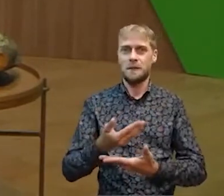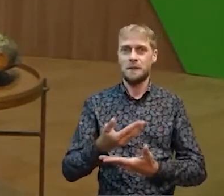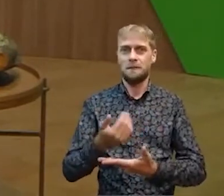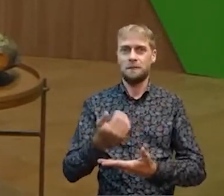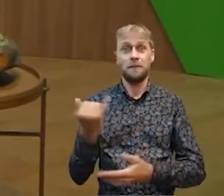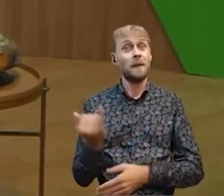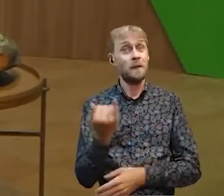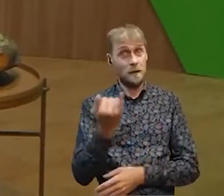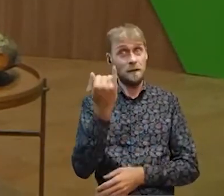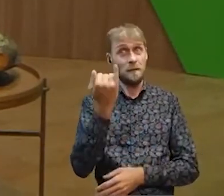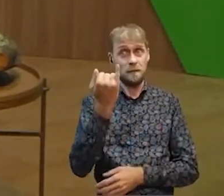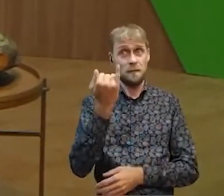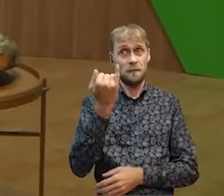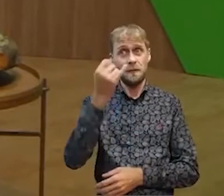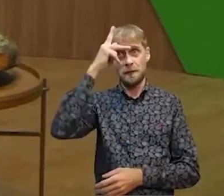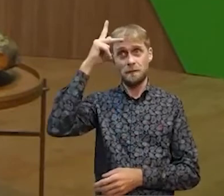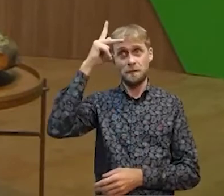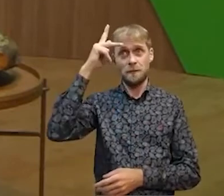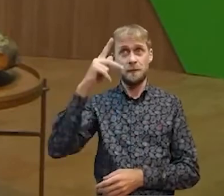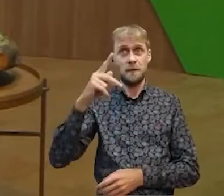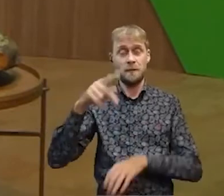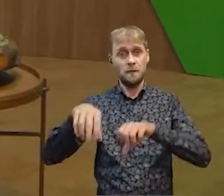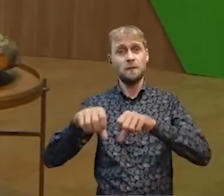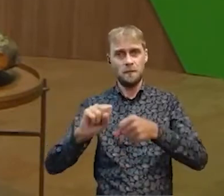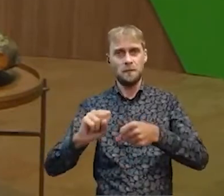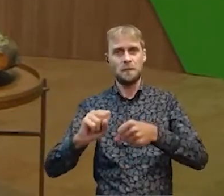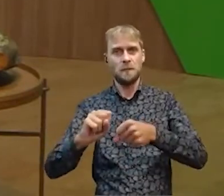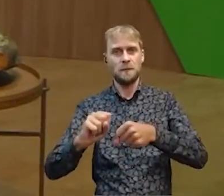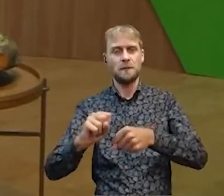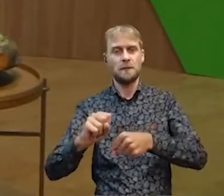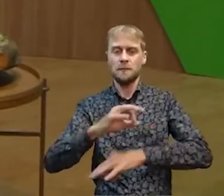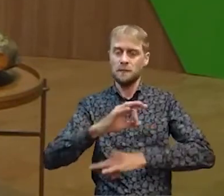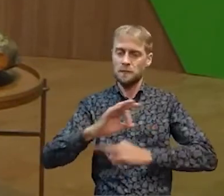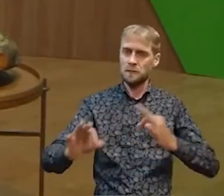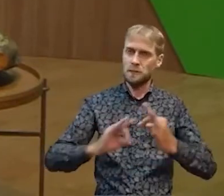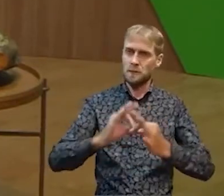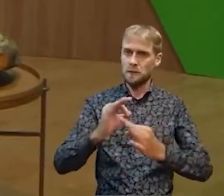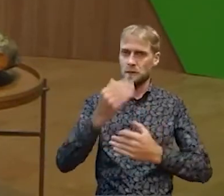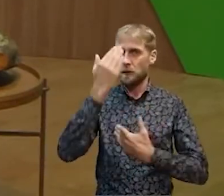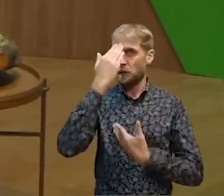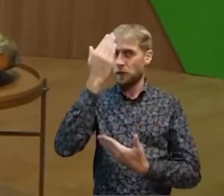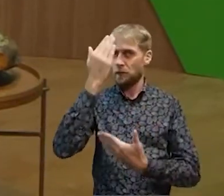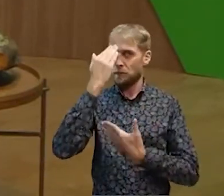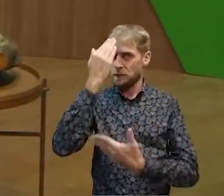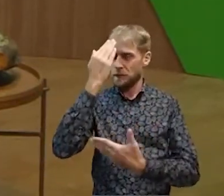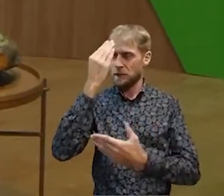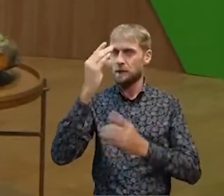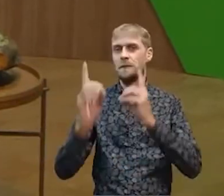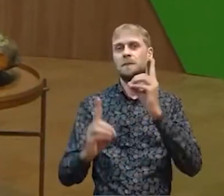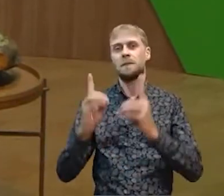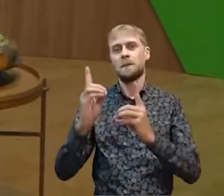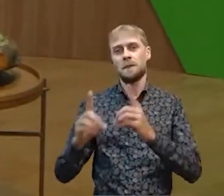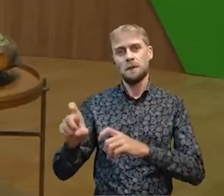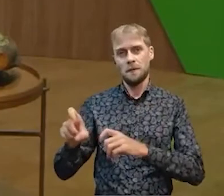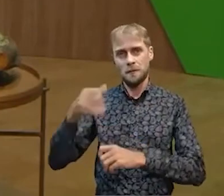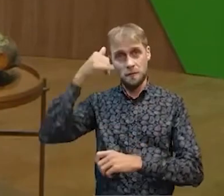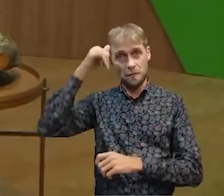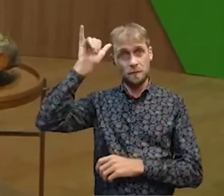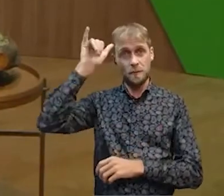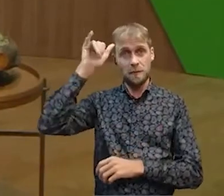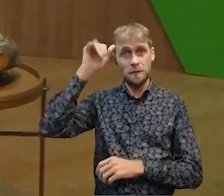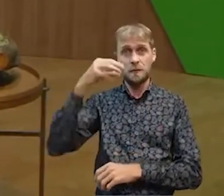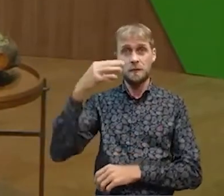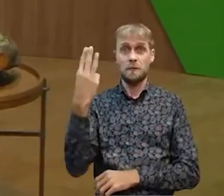toda a formação desse projeto. Queria deixar aqui o agradecimento aos produtores da agropecuária do estado do Maranhão